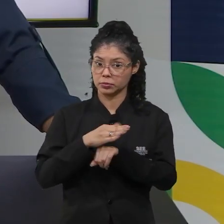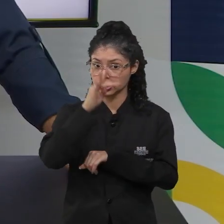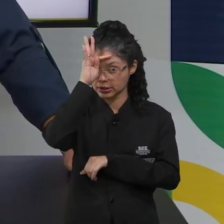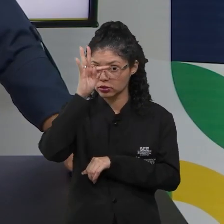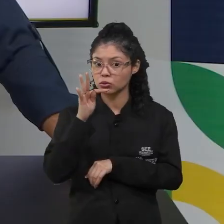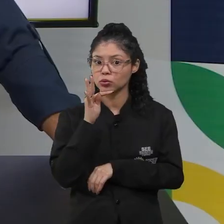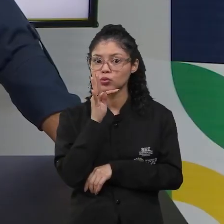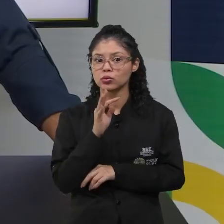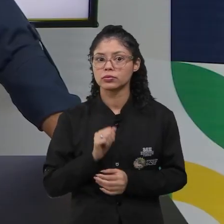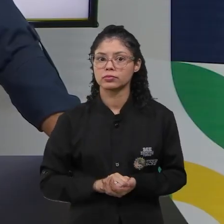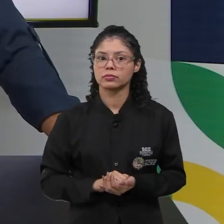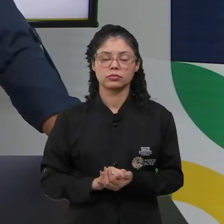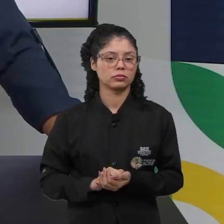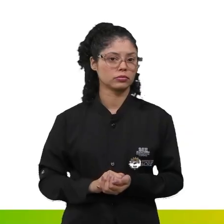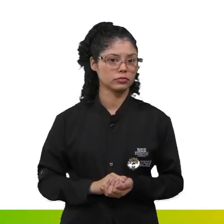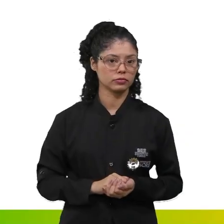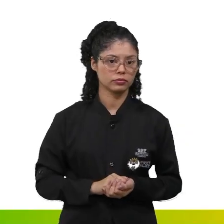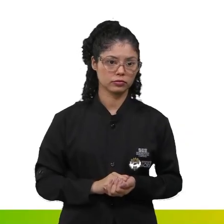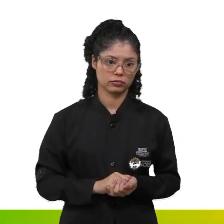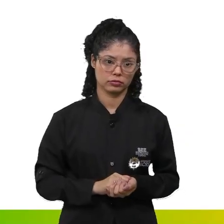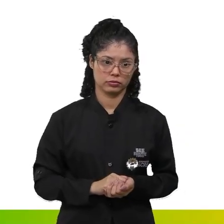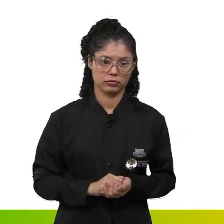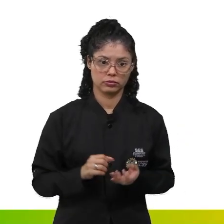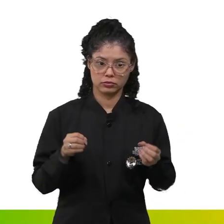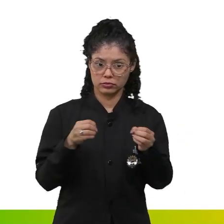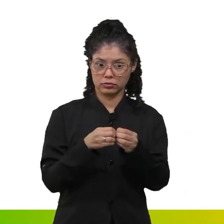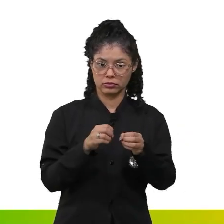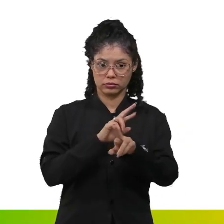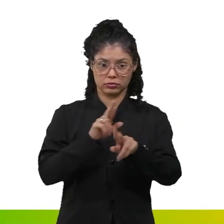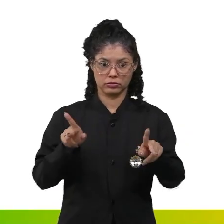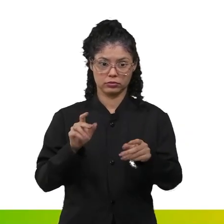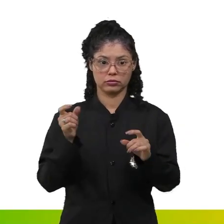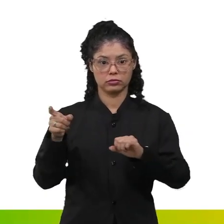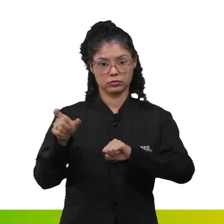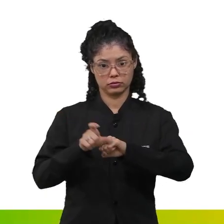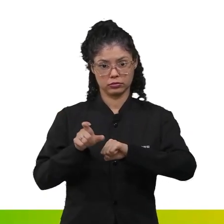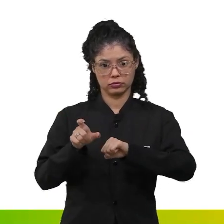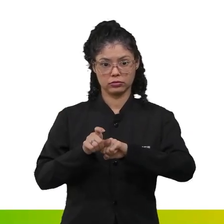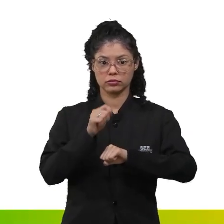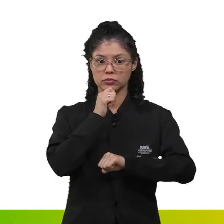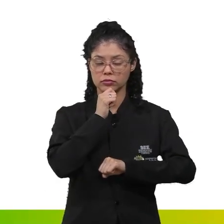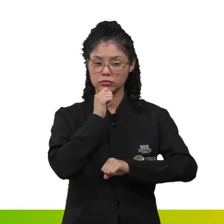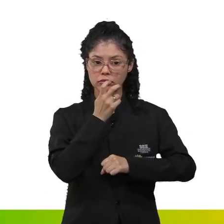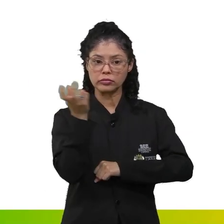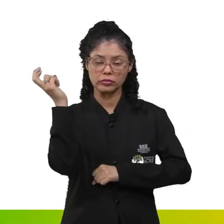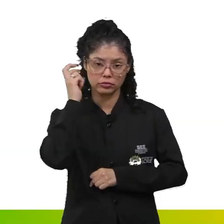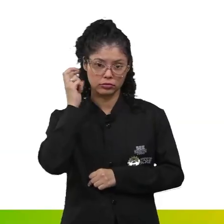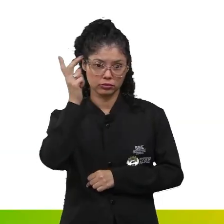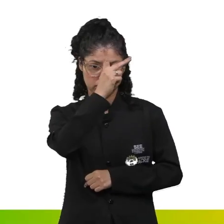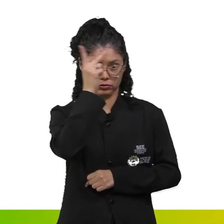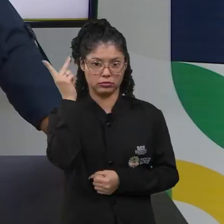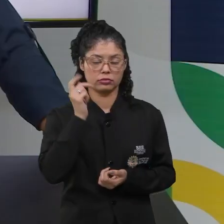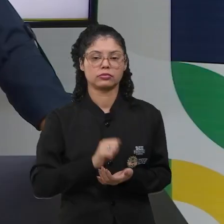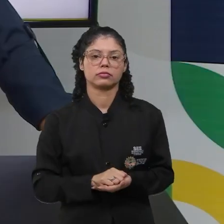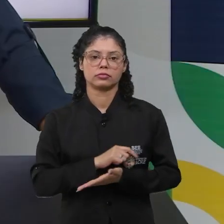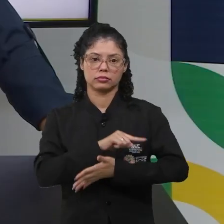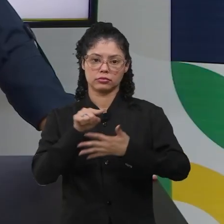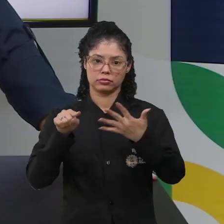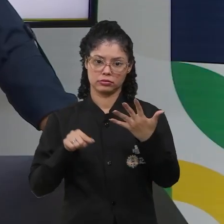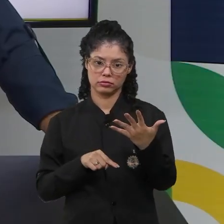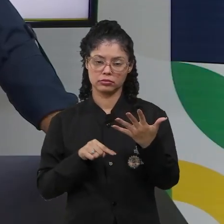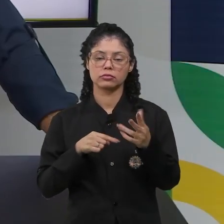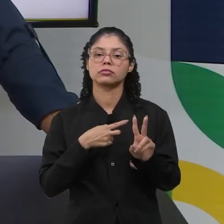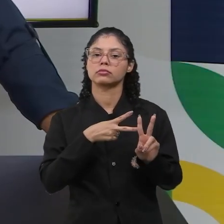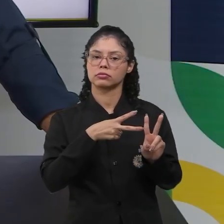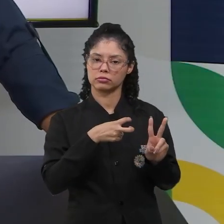tradições? Não sei. É aproximação de diferentes sujeitos e culturas. São diversas